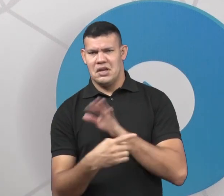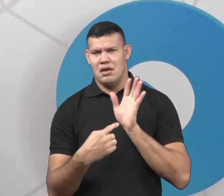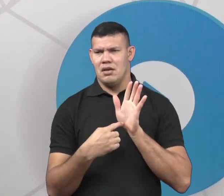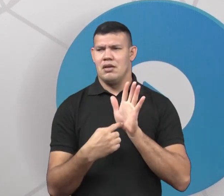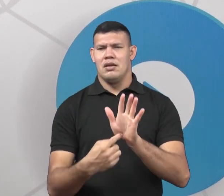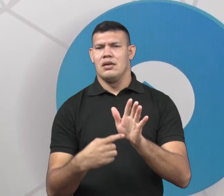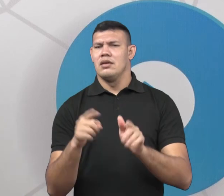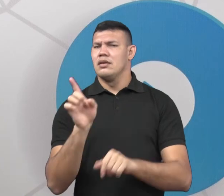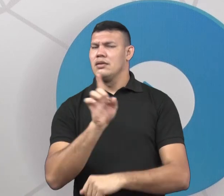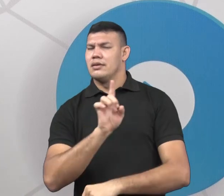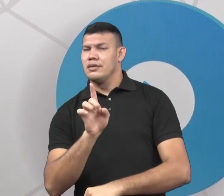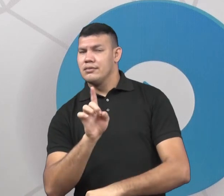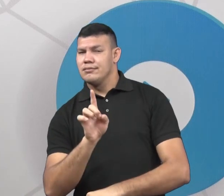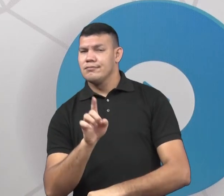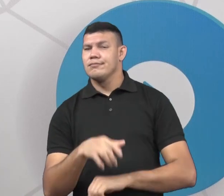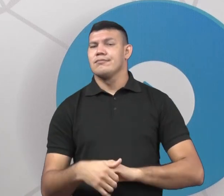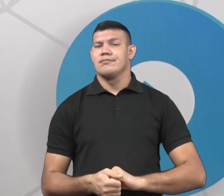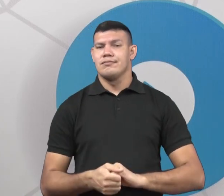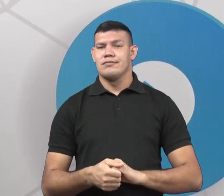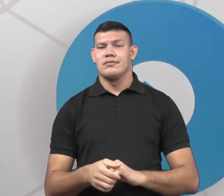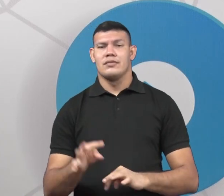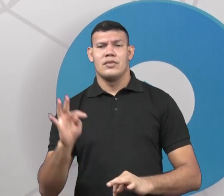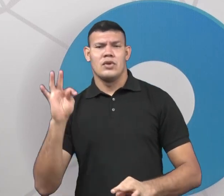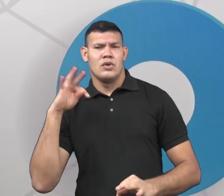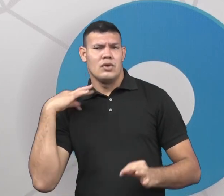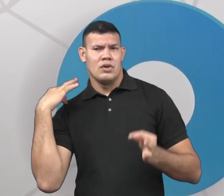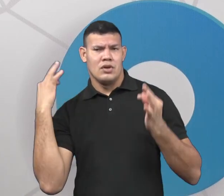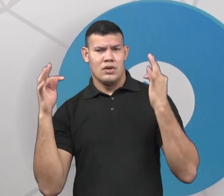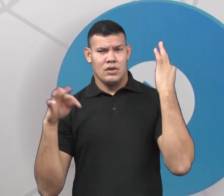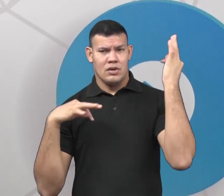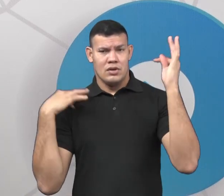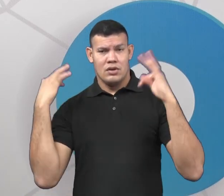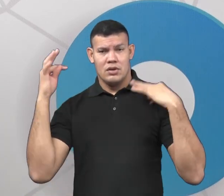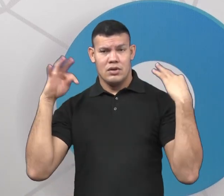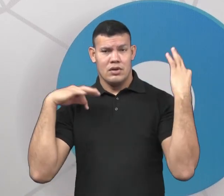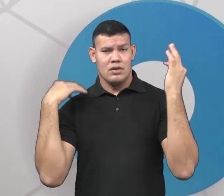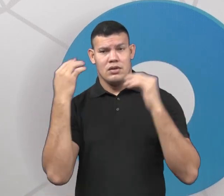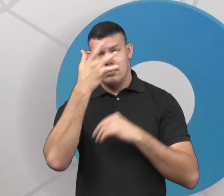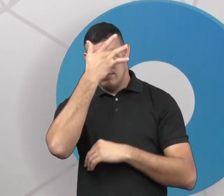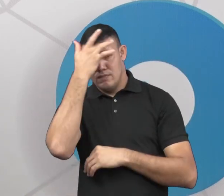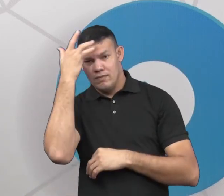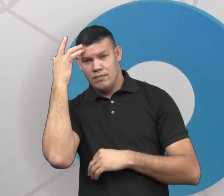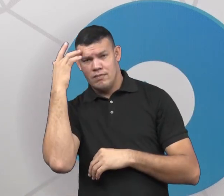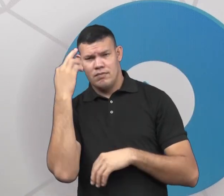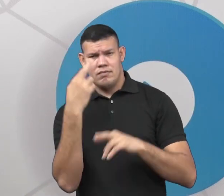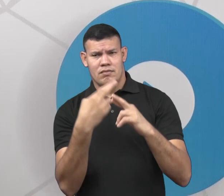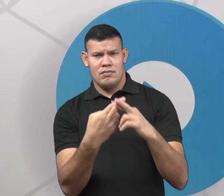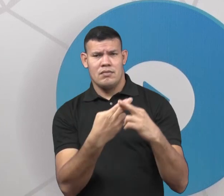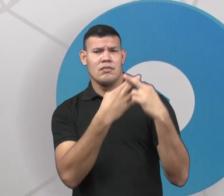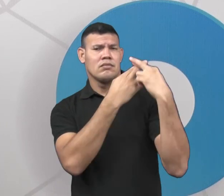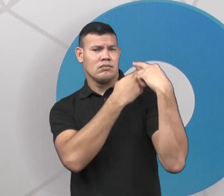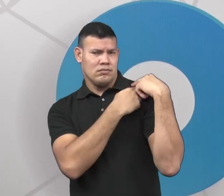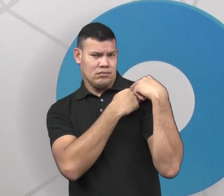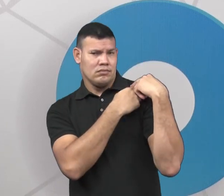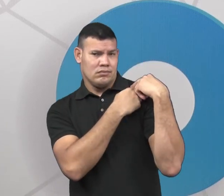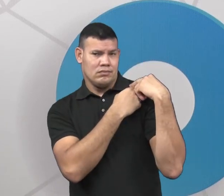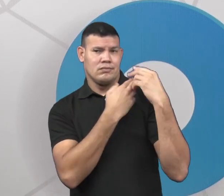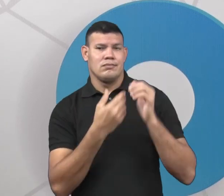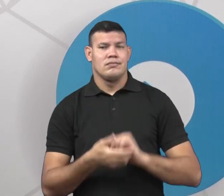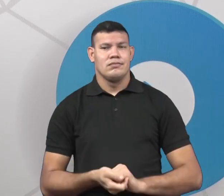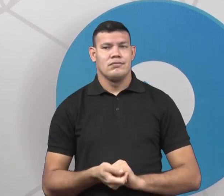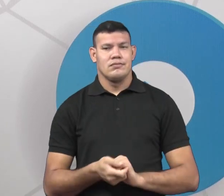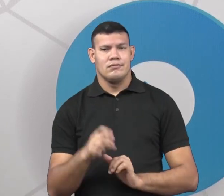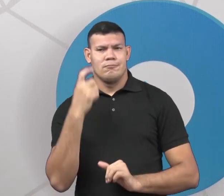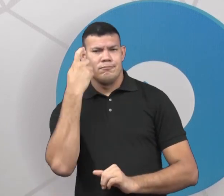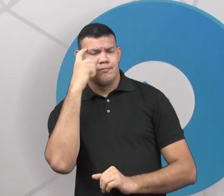informação nova, a qual não tinha sido apresentada dentro do texto. Ele fala de um turista responsável, que é